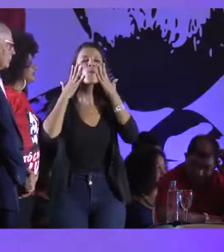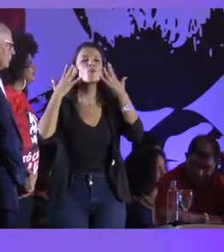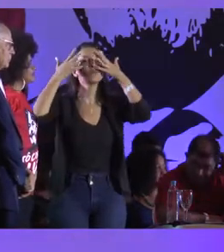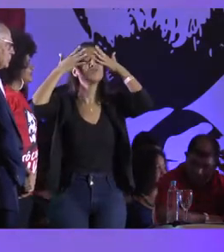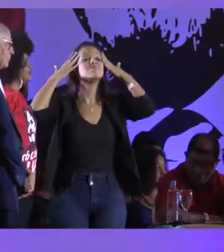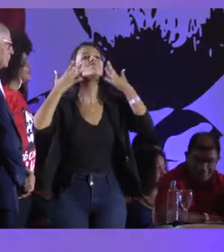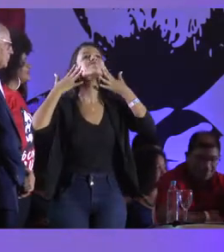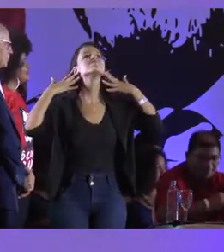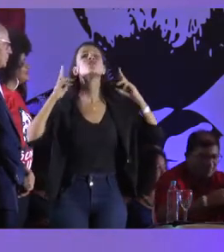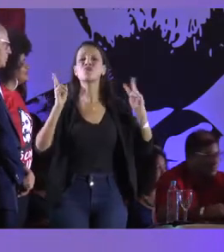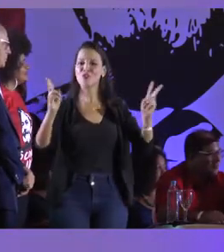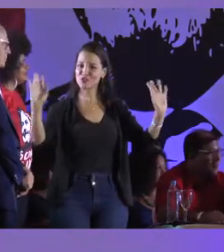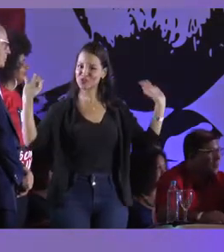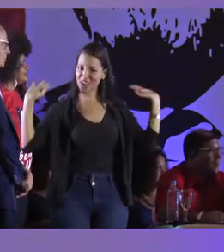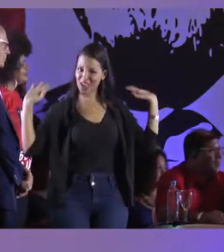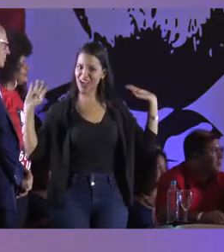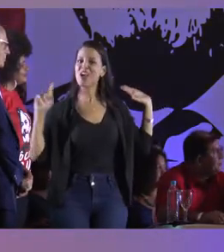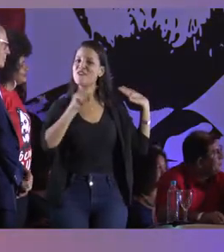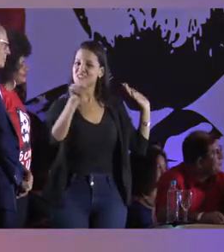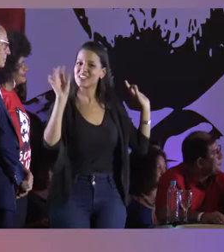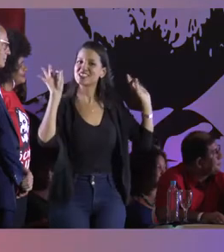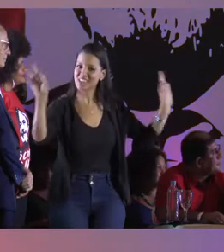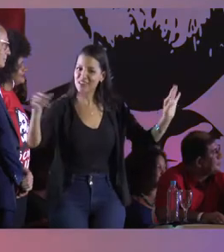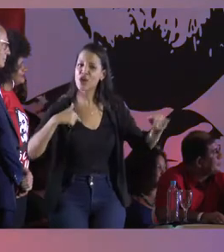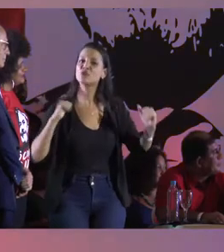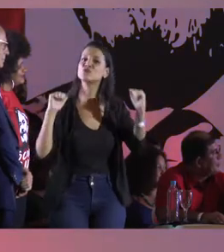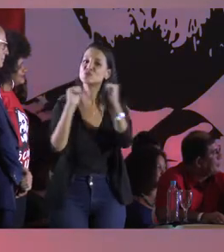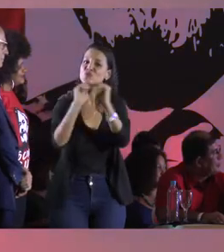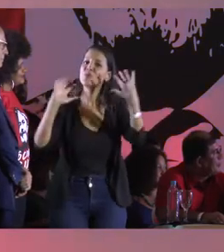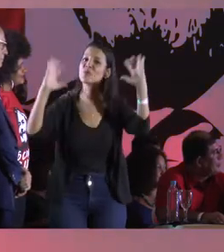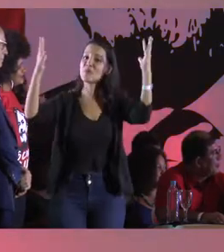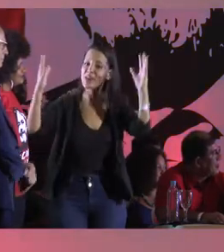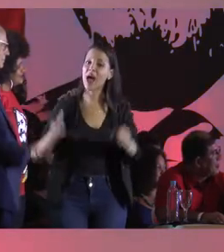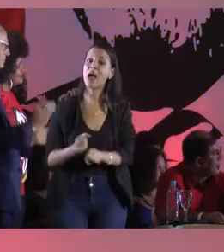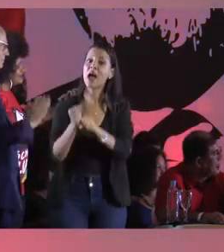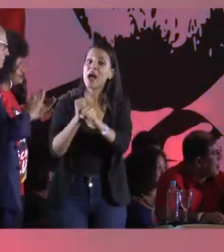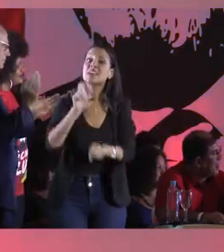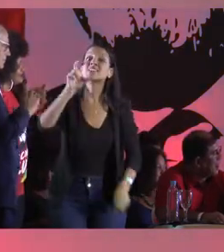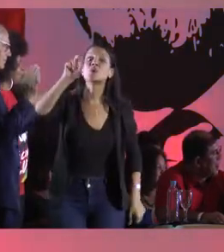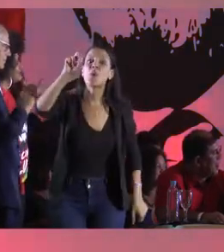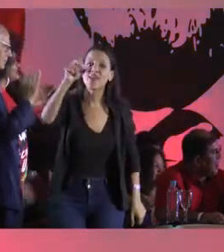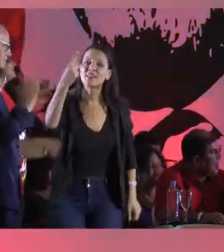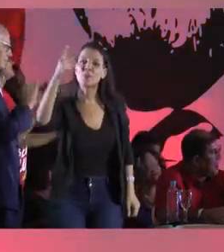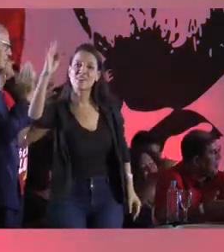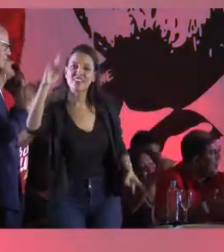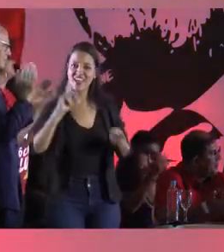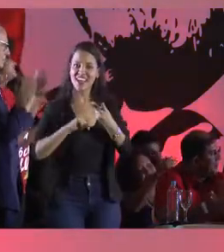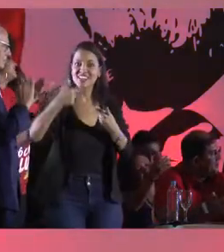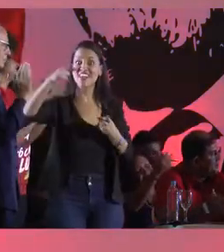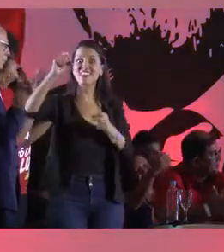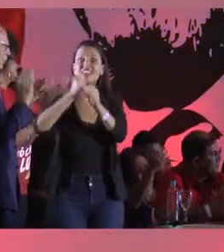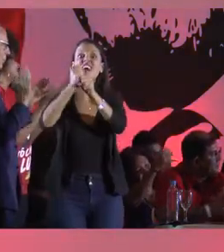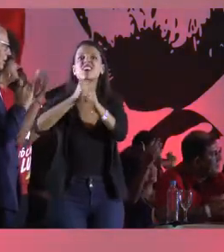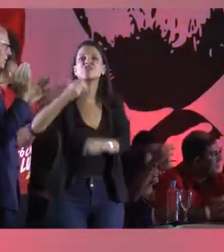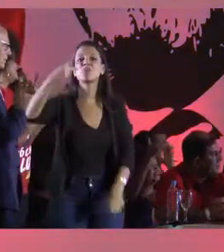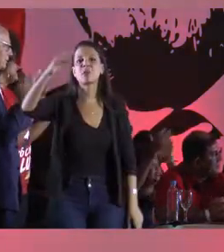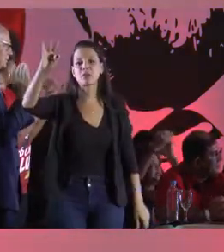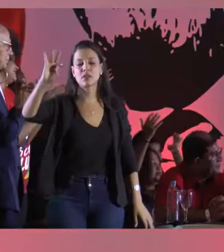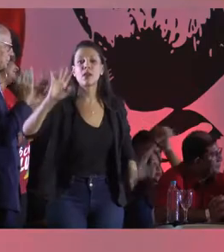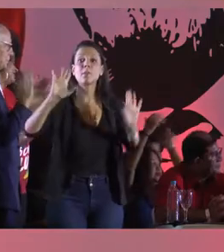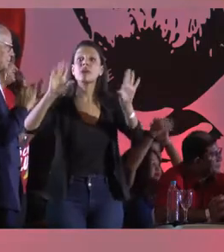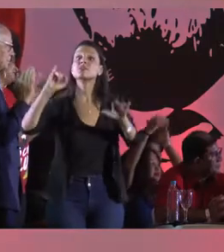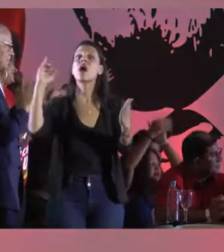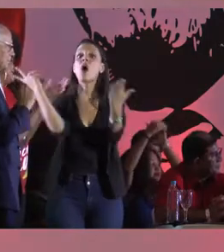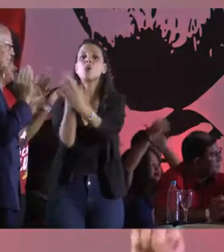certos que eu vou estar junto para a gente comemorar, quem sabe, os 50 anos, quem sabe, os 60 do PT. Mas se eu não tiver,